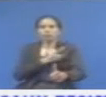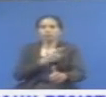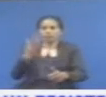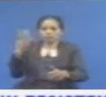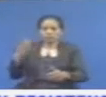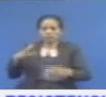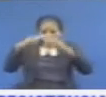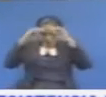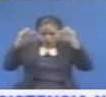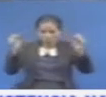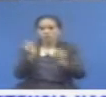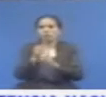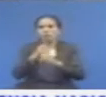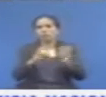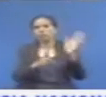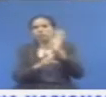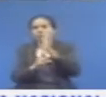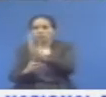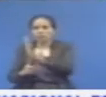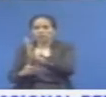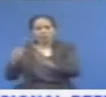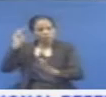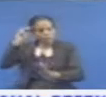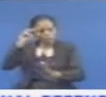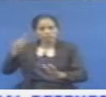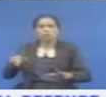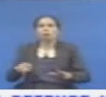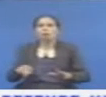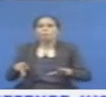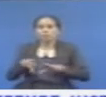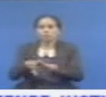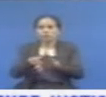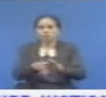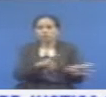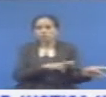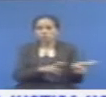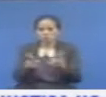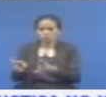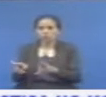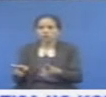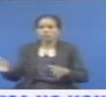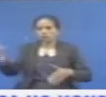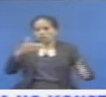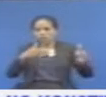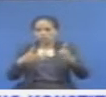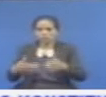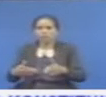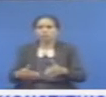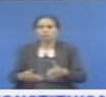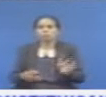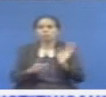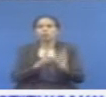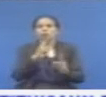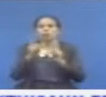presidente atual apresenta queixa ba Ministério Público, nia parte pronto ha libre evidência ho di bahatang iha